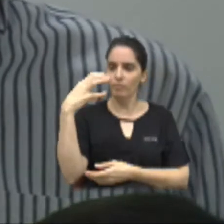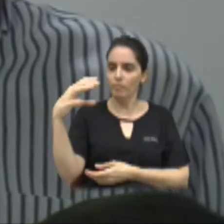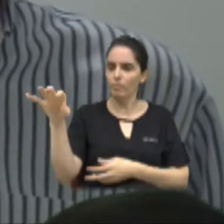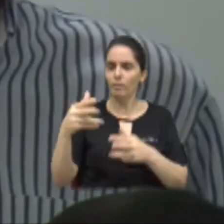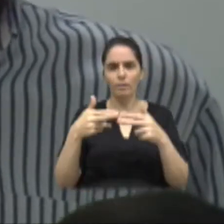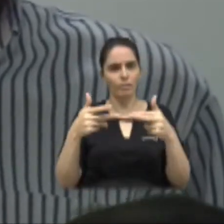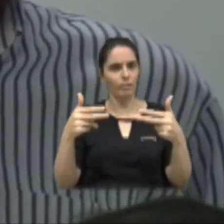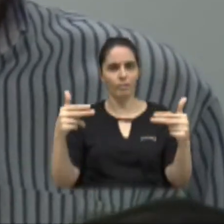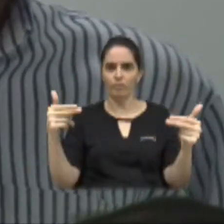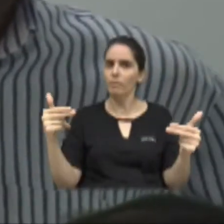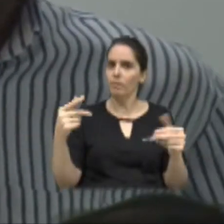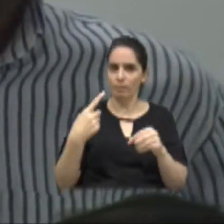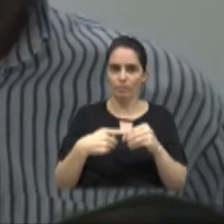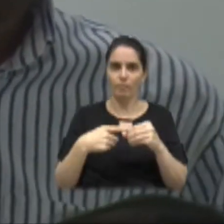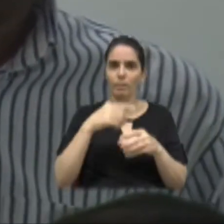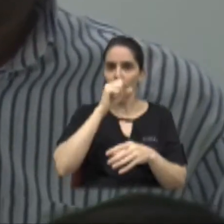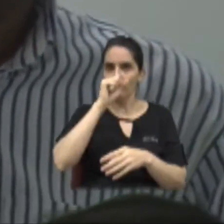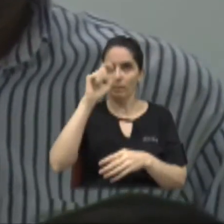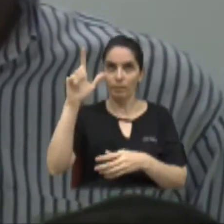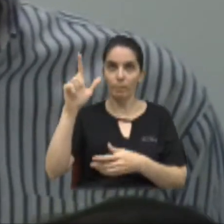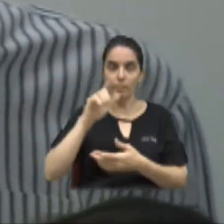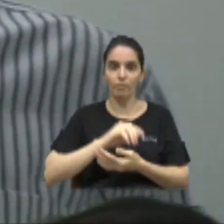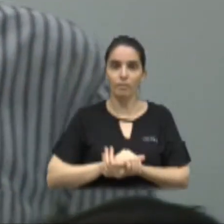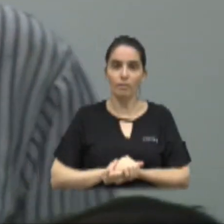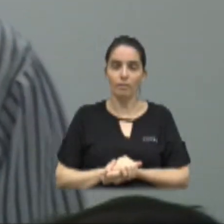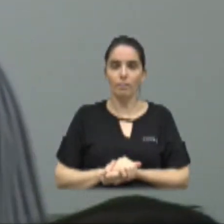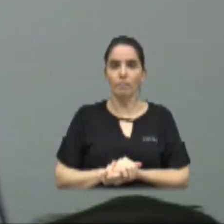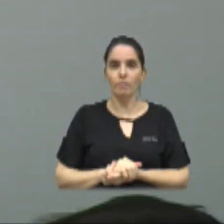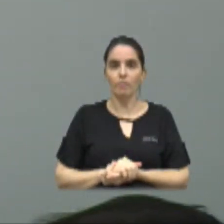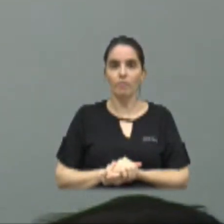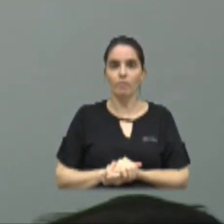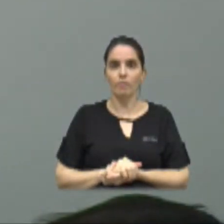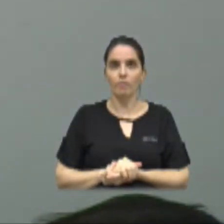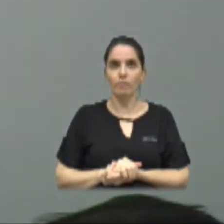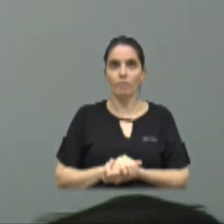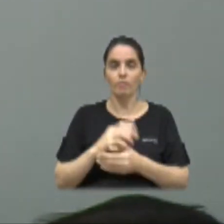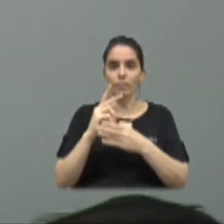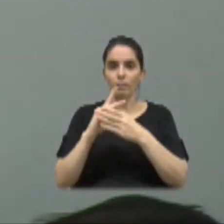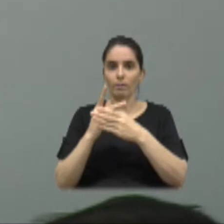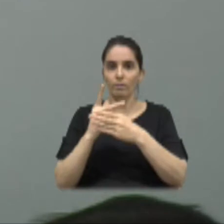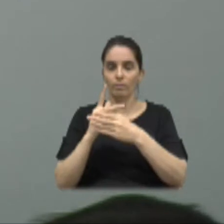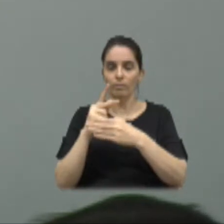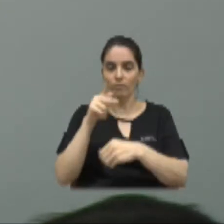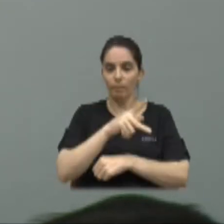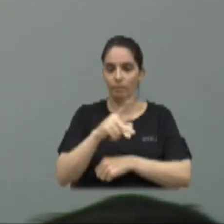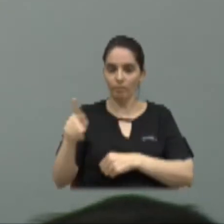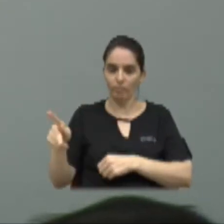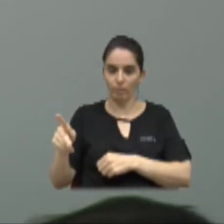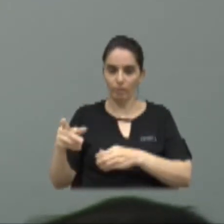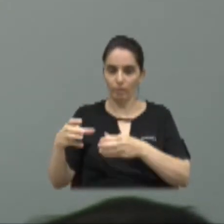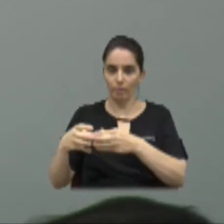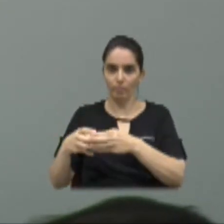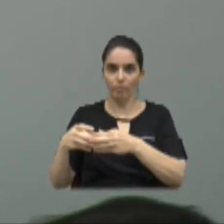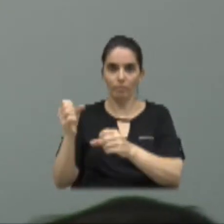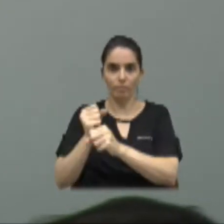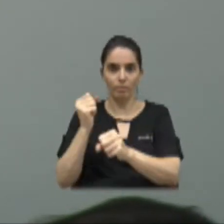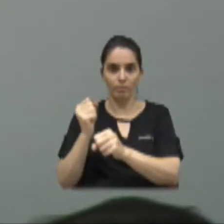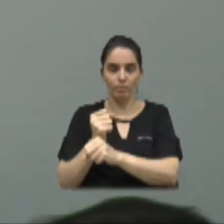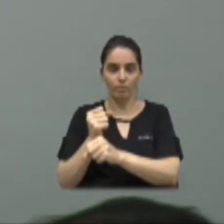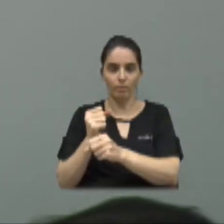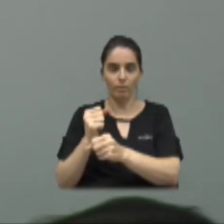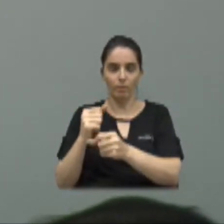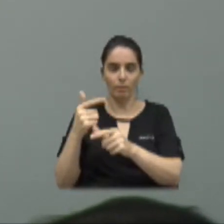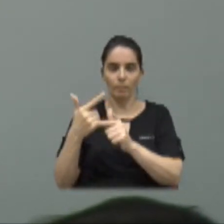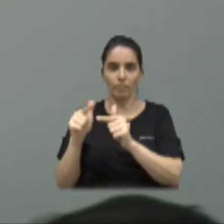cidade. Uma parte é o vereador Helder, presidente da Comissão de Obras e Serviço Público da Câmara Municipal de